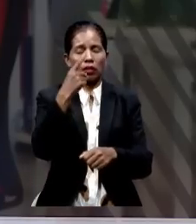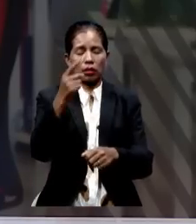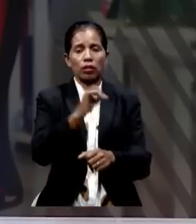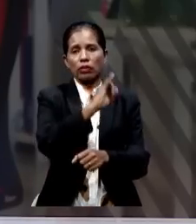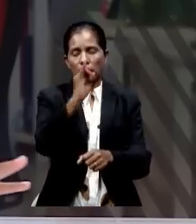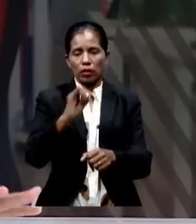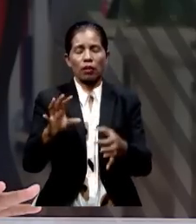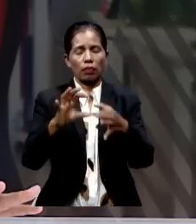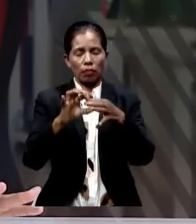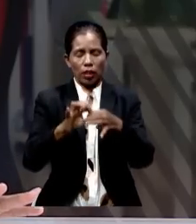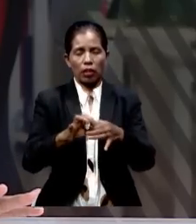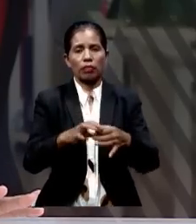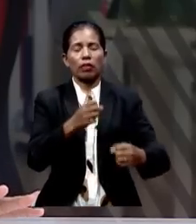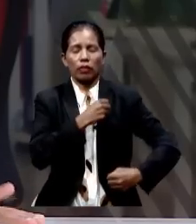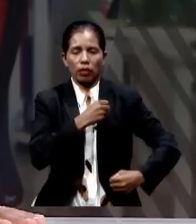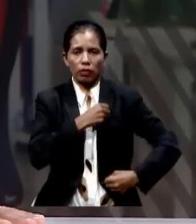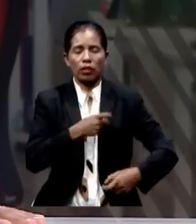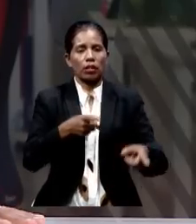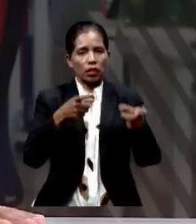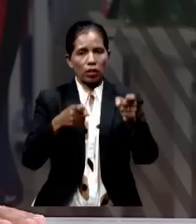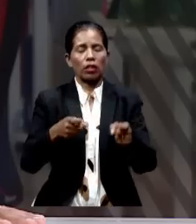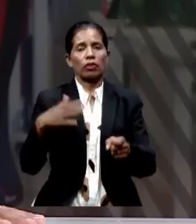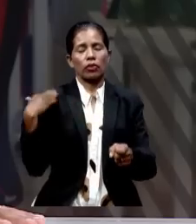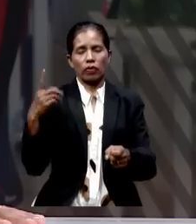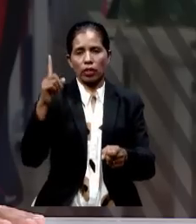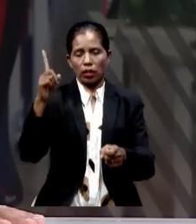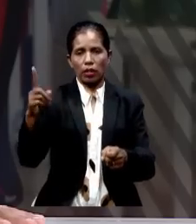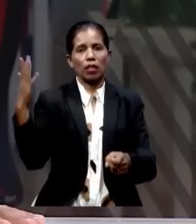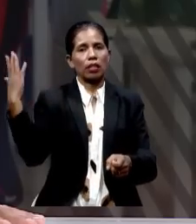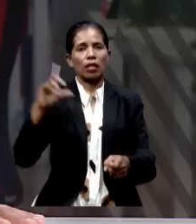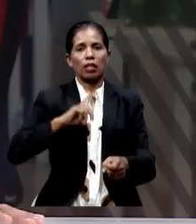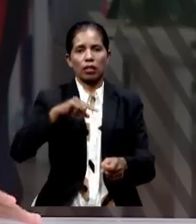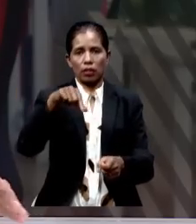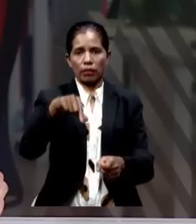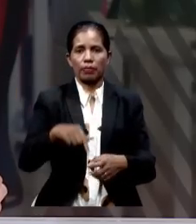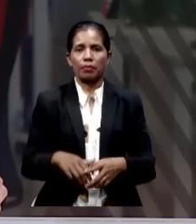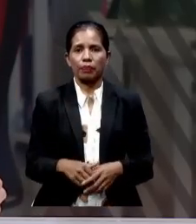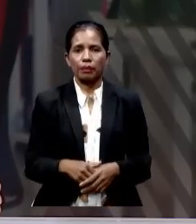membro FFDTL nebe desconfia tiro jovem ida Liquiçá.